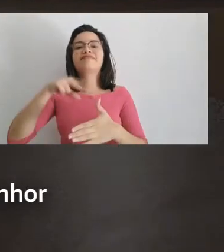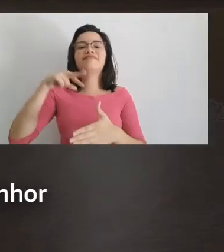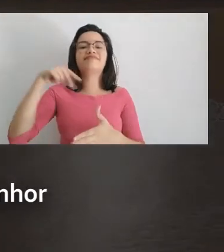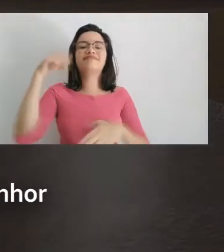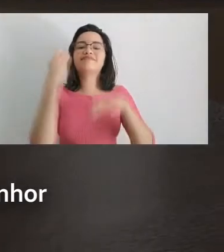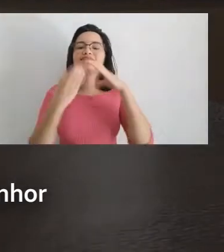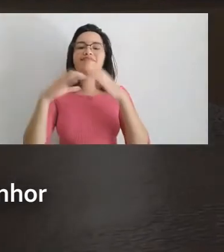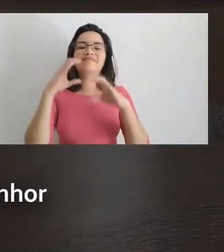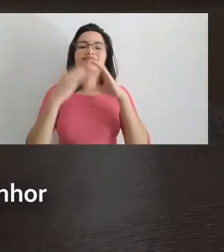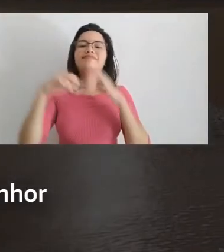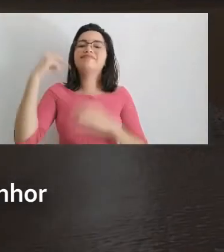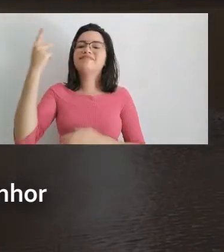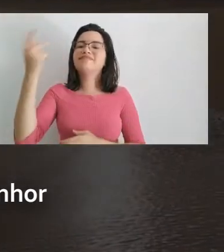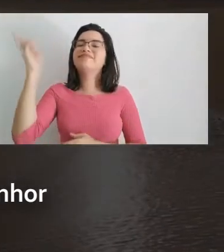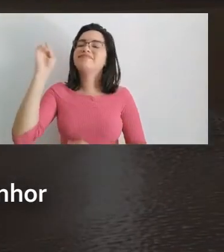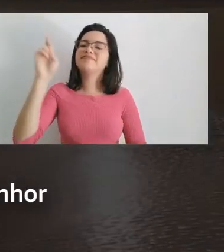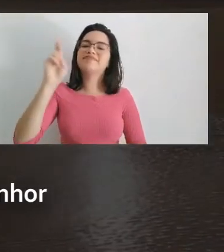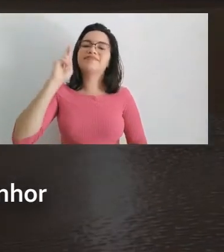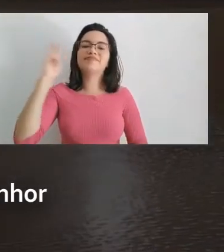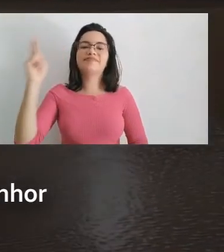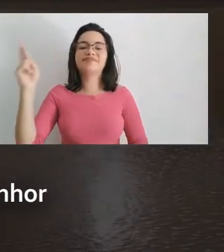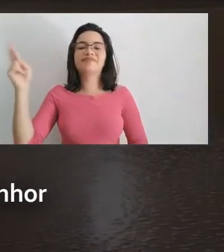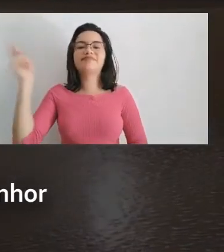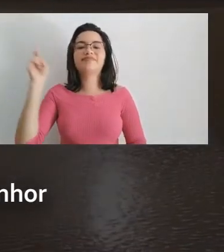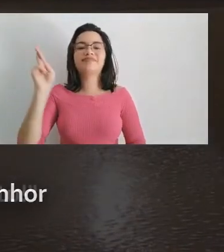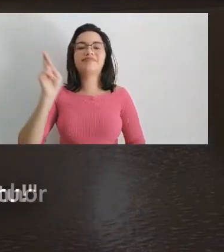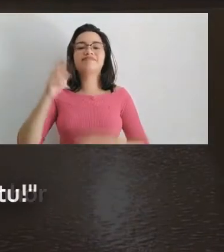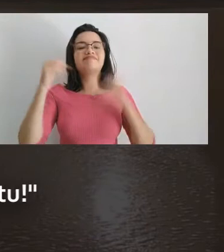minha alma canta-te, Senhor,